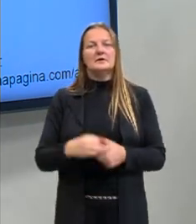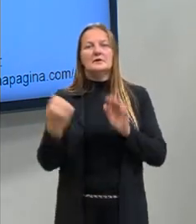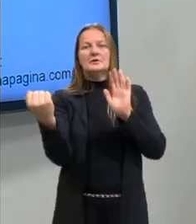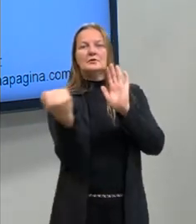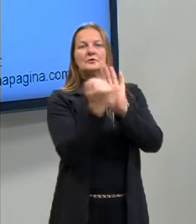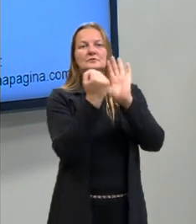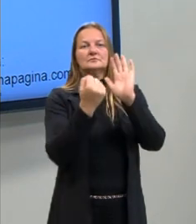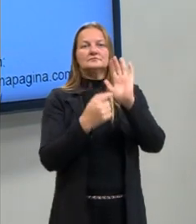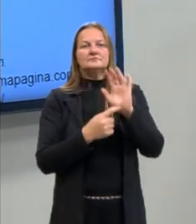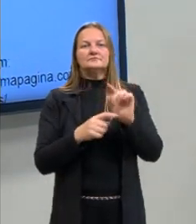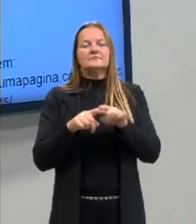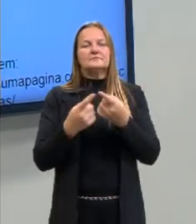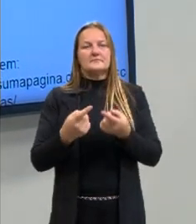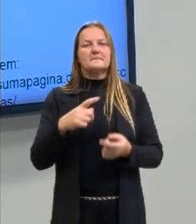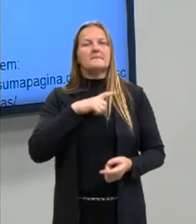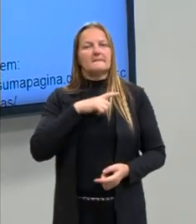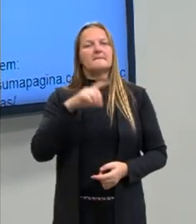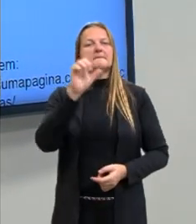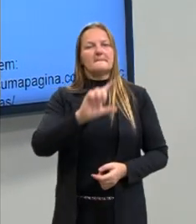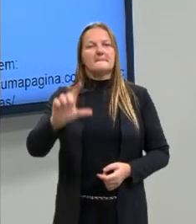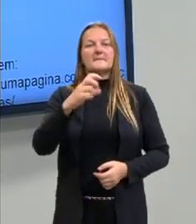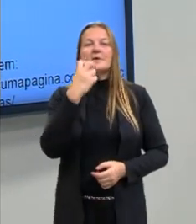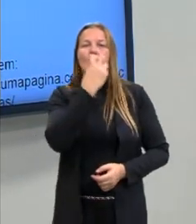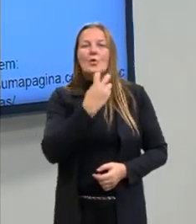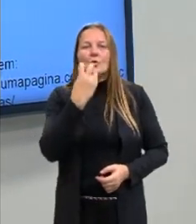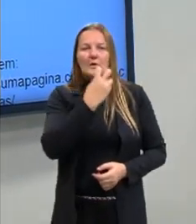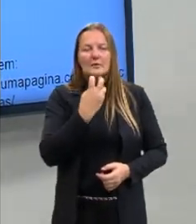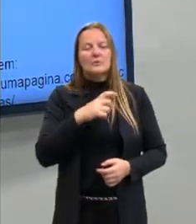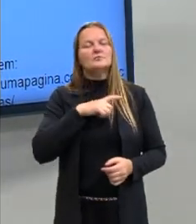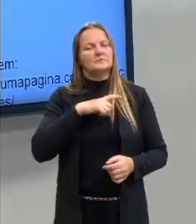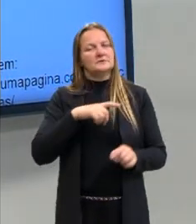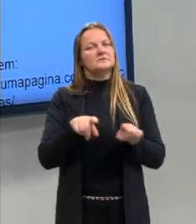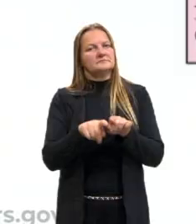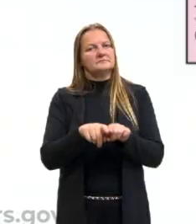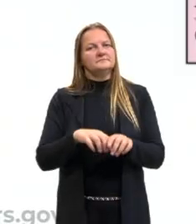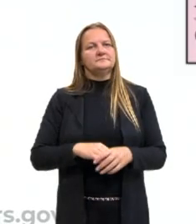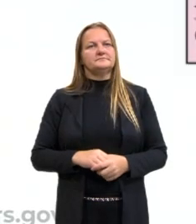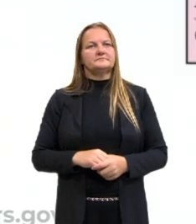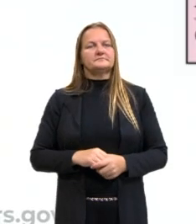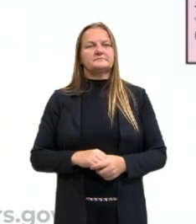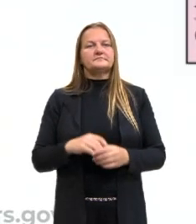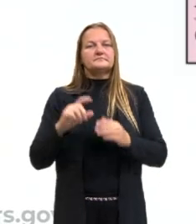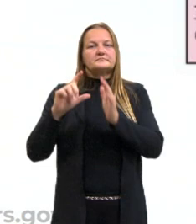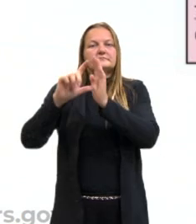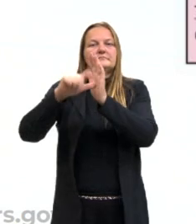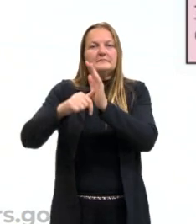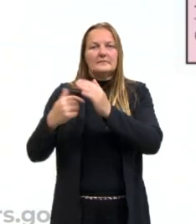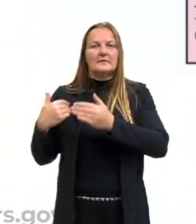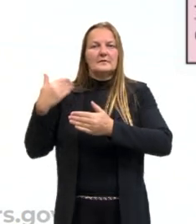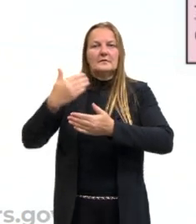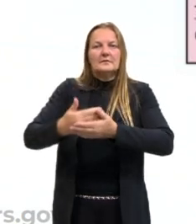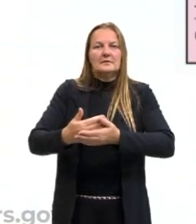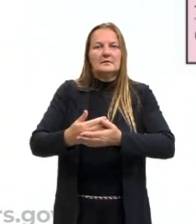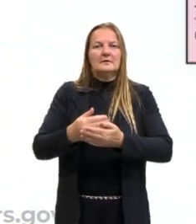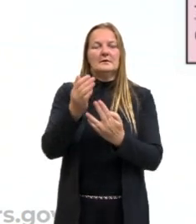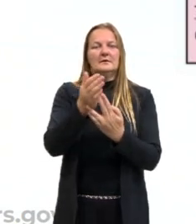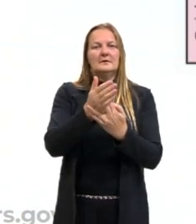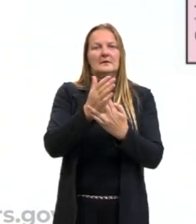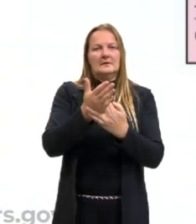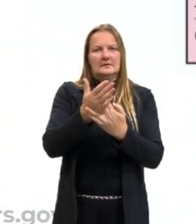marcado mas sempre existiu a literatura oral por às vezes depois a gente vem ali para o Barroco